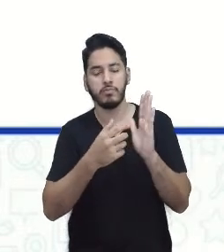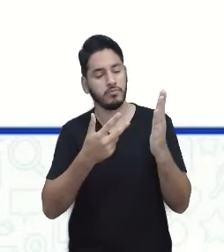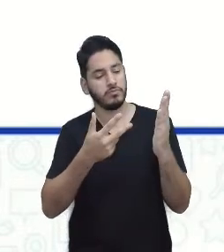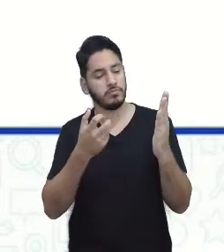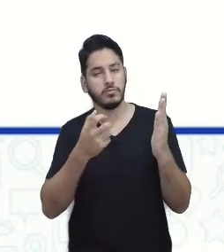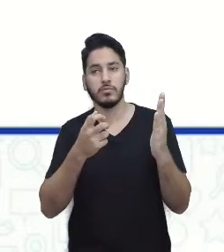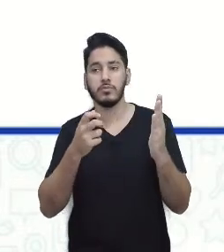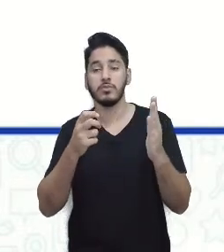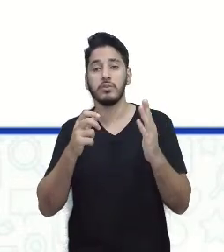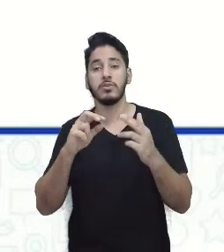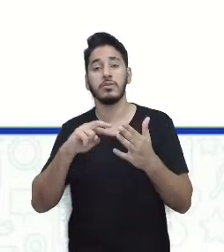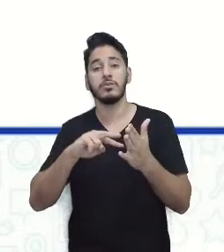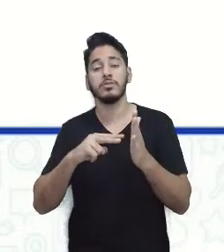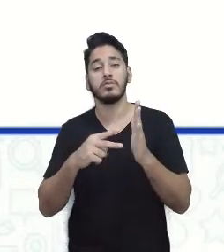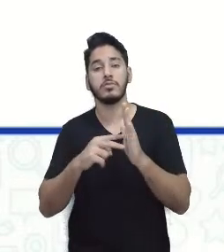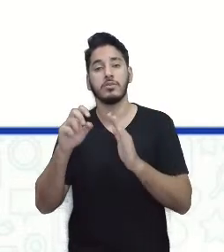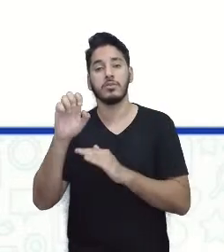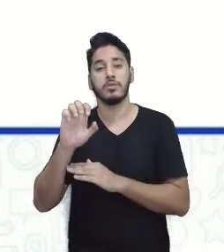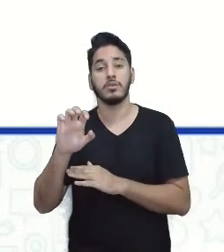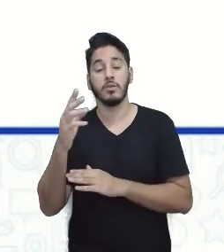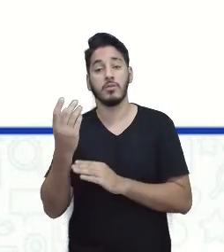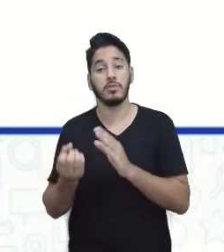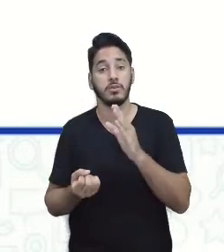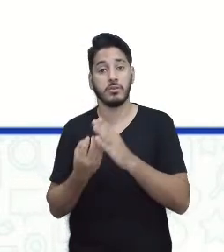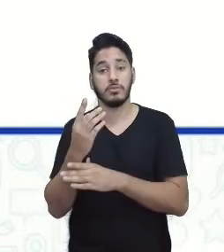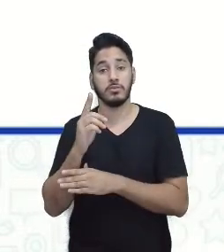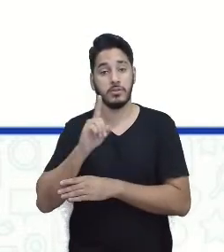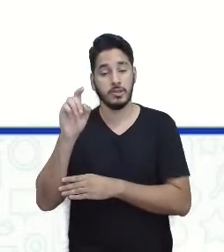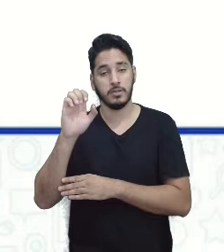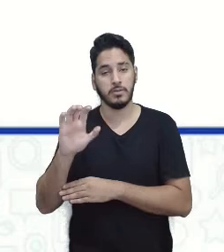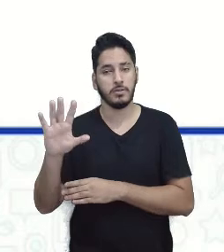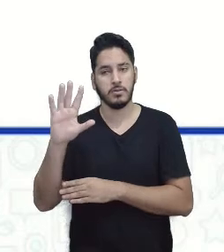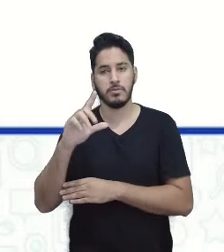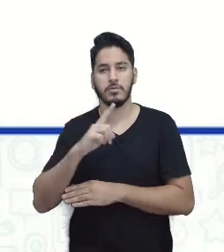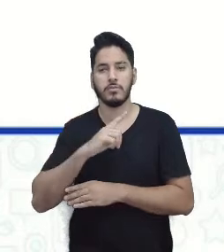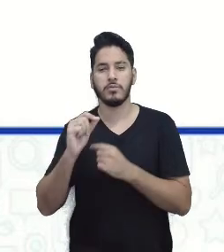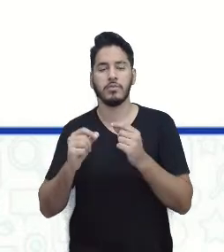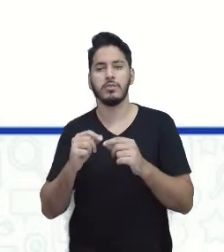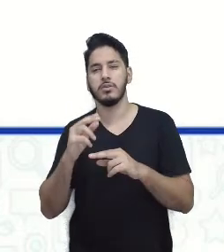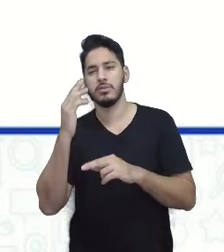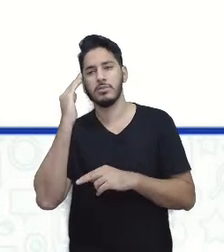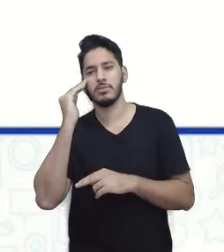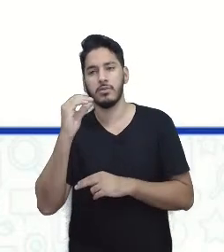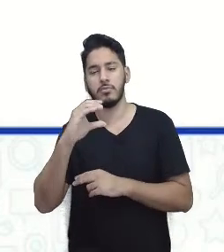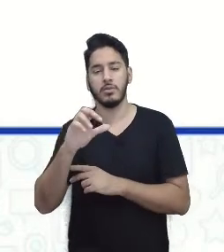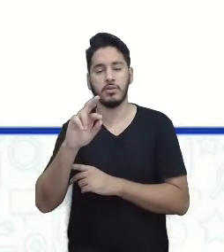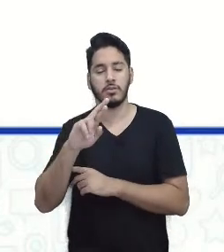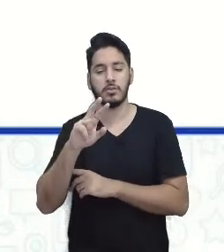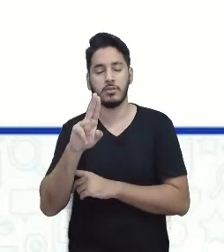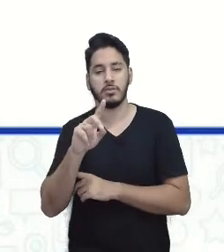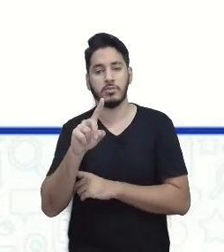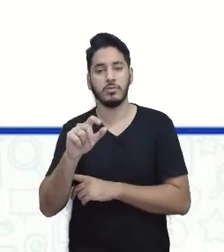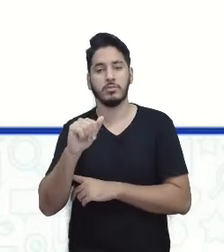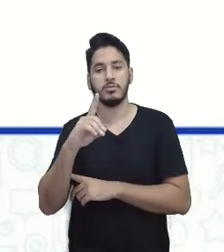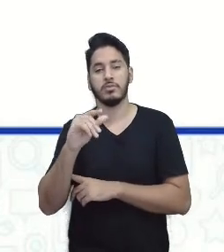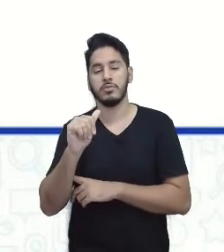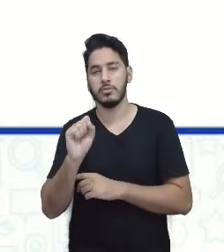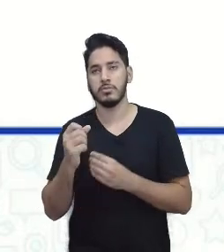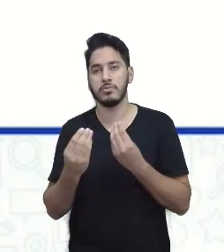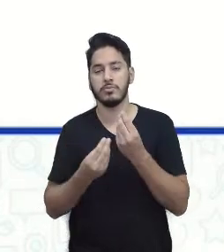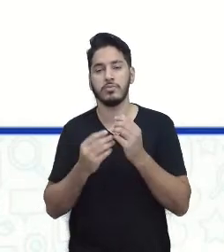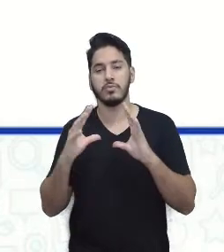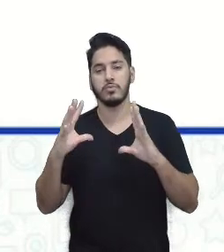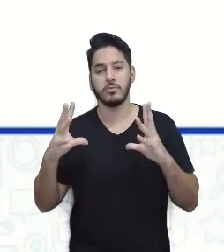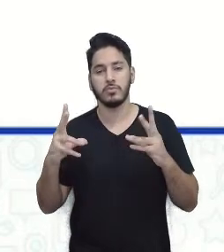e simbolismo criado na Europa no século XII. Isso tem a ver também com as cruzadas, gente, com aquele, né,